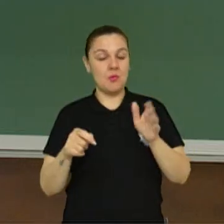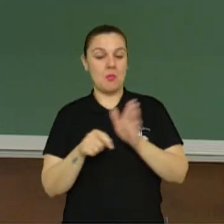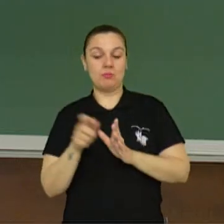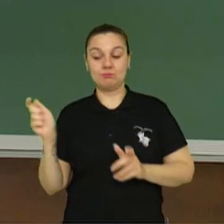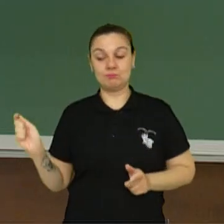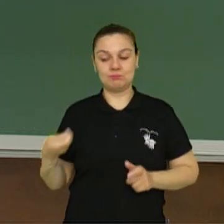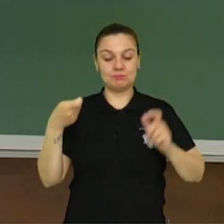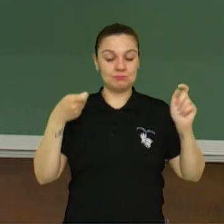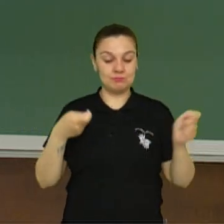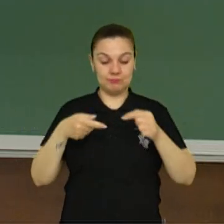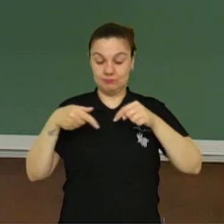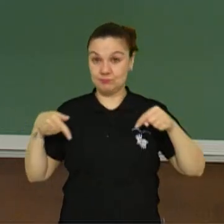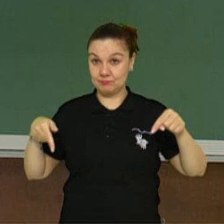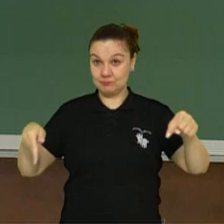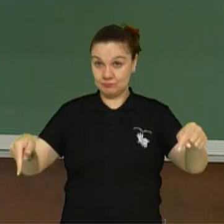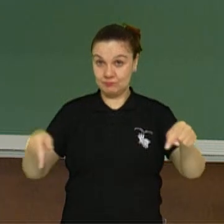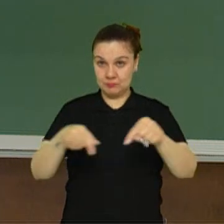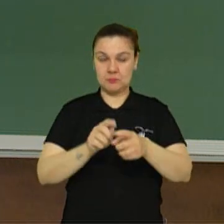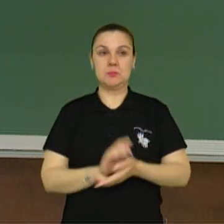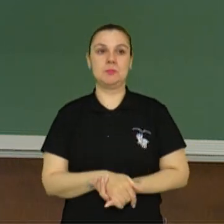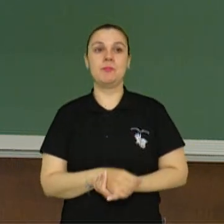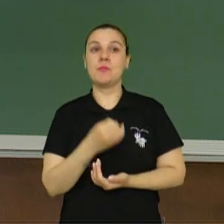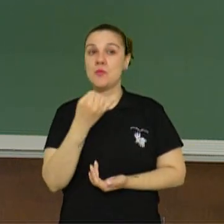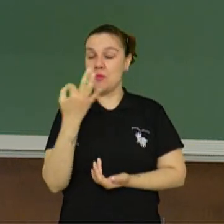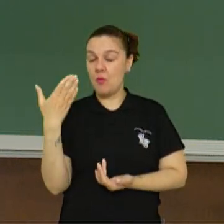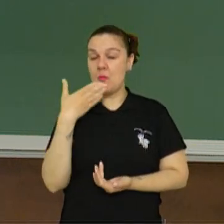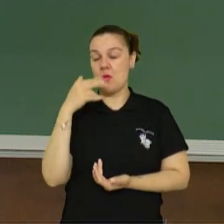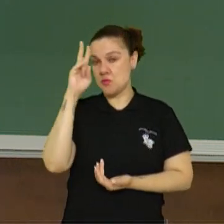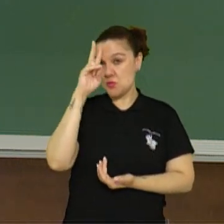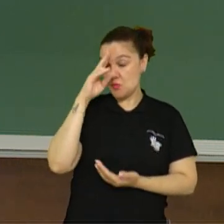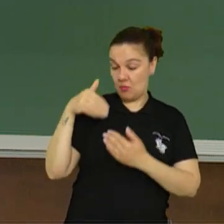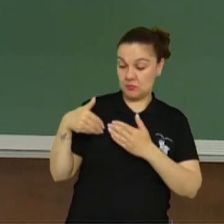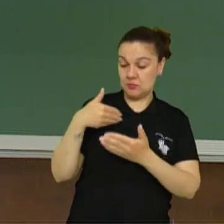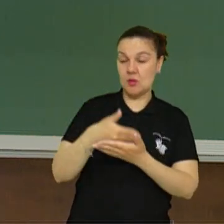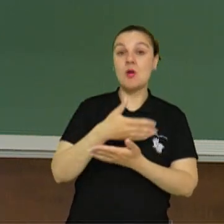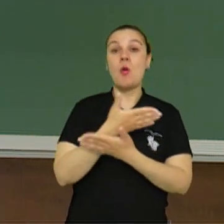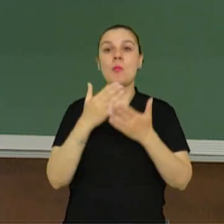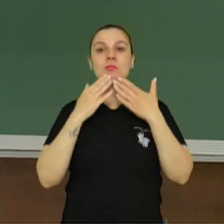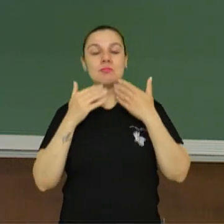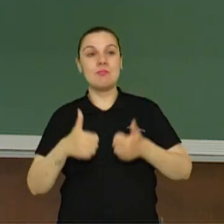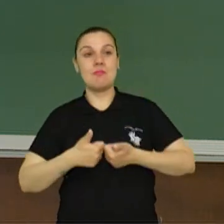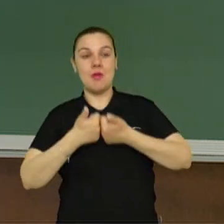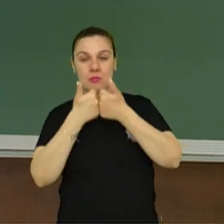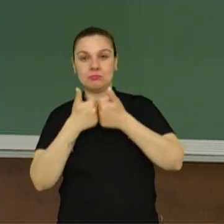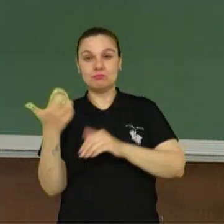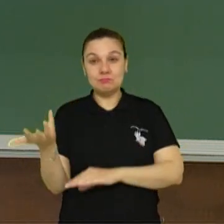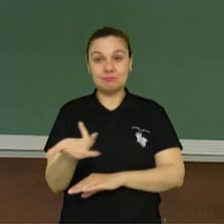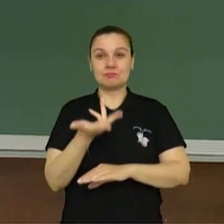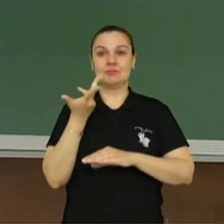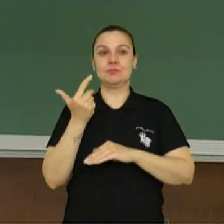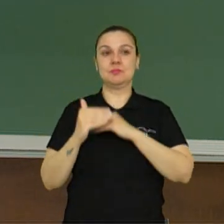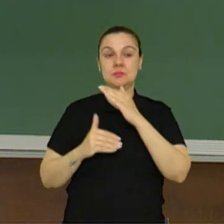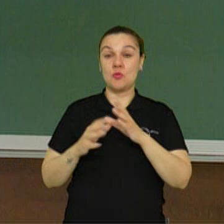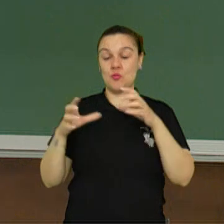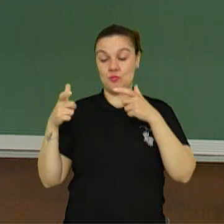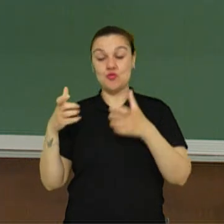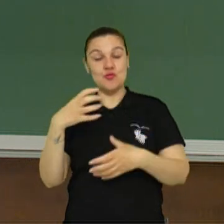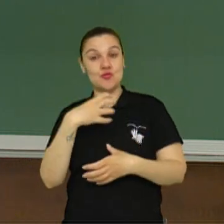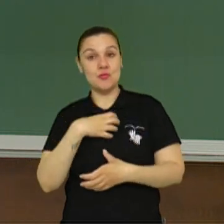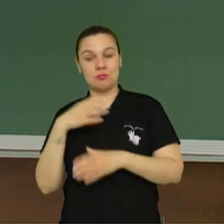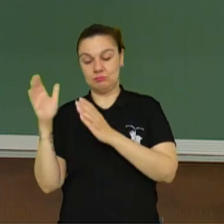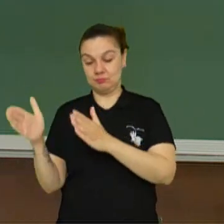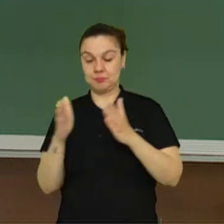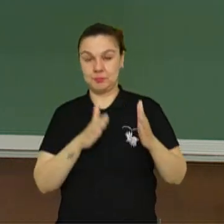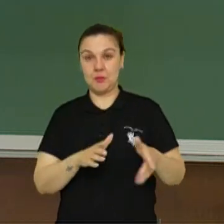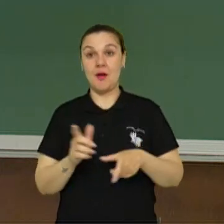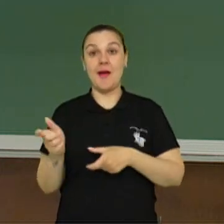o contexto histórico, quais eram os seus benefícios, as habilidades desenvolvidas, as modalidades, raquete